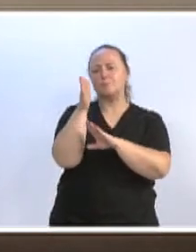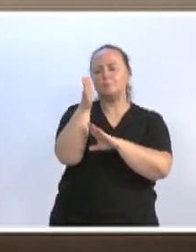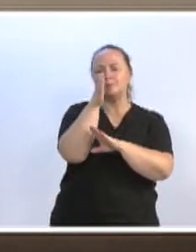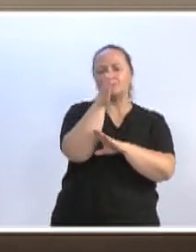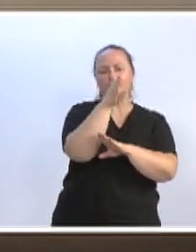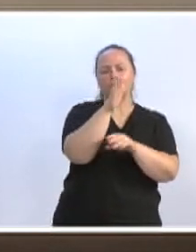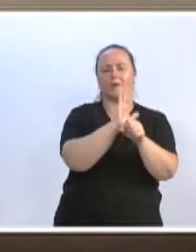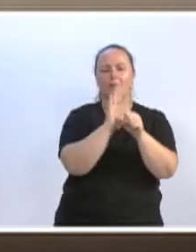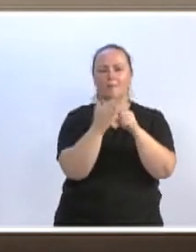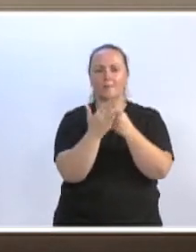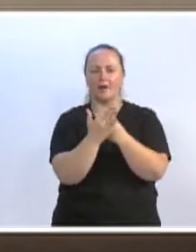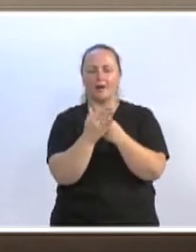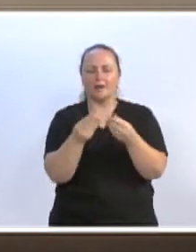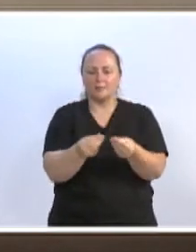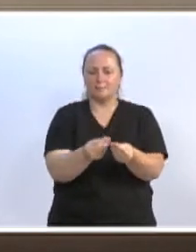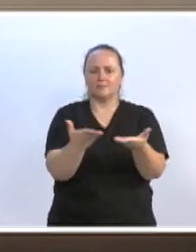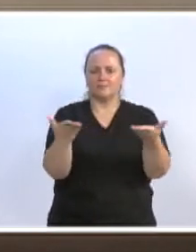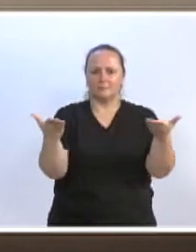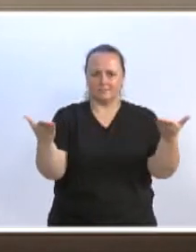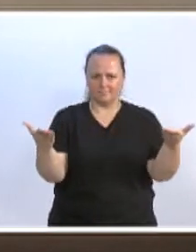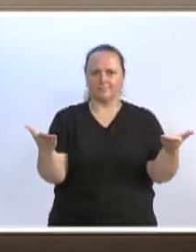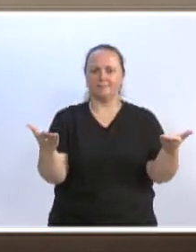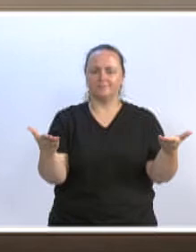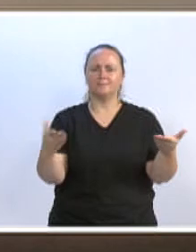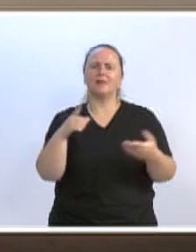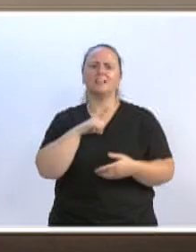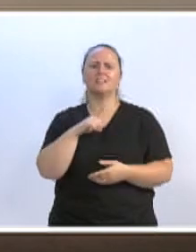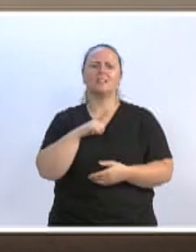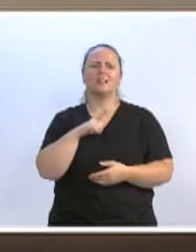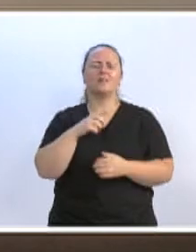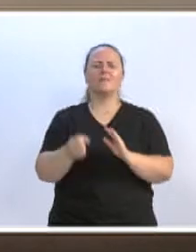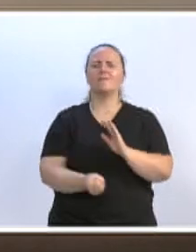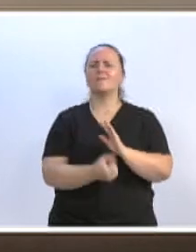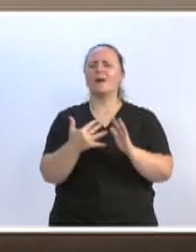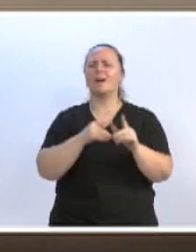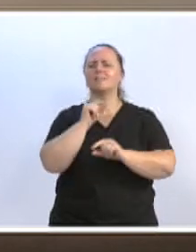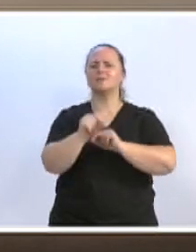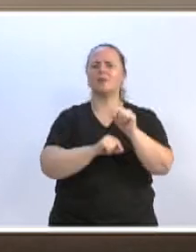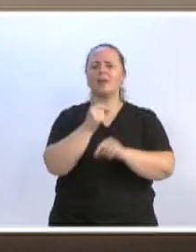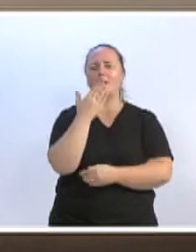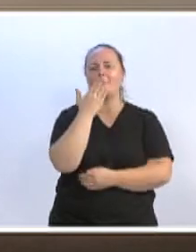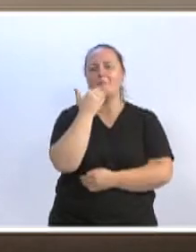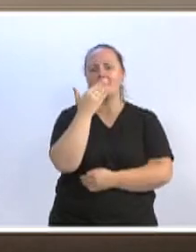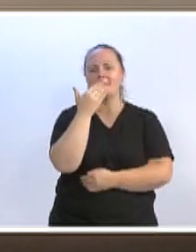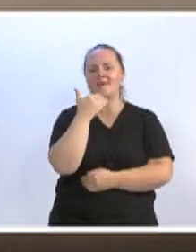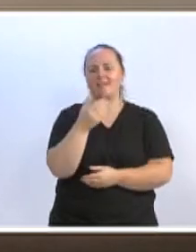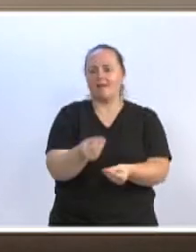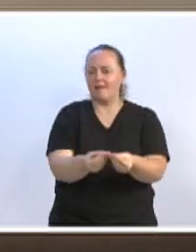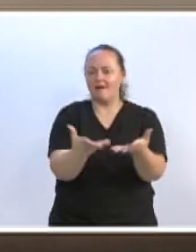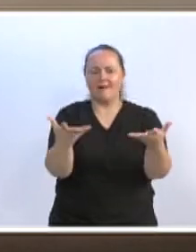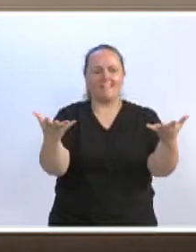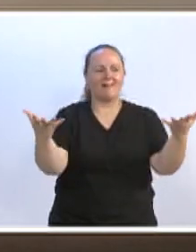e lá eles distribuem, eu acho que nesse domingo eles distribuíram algumas toneladas de alimento, não sei quantas toneladas, enfim,